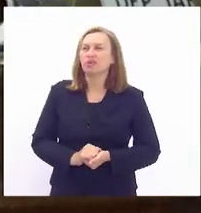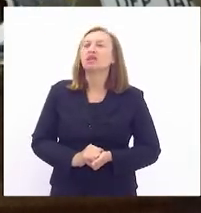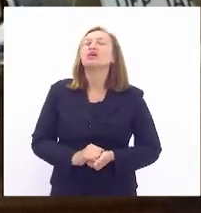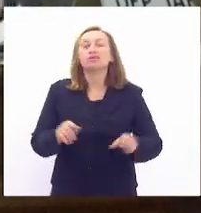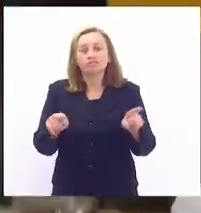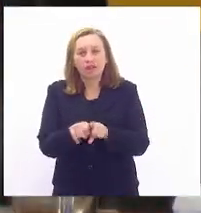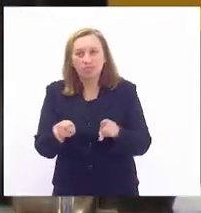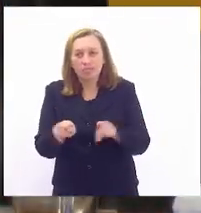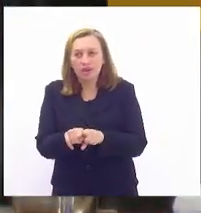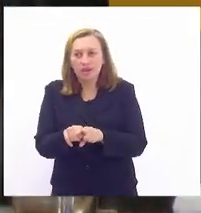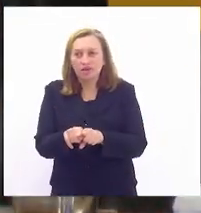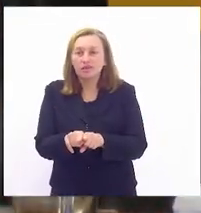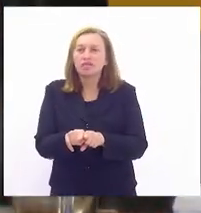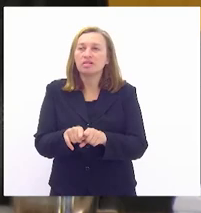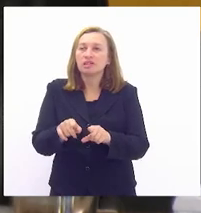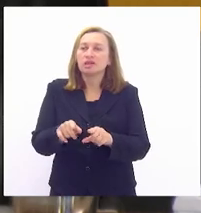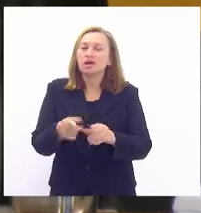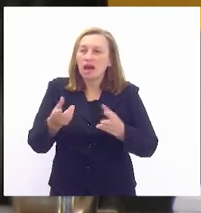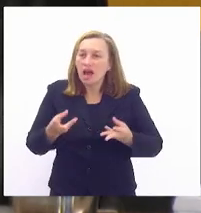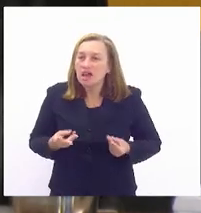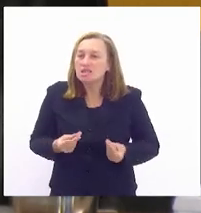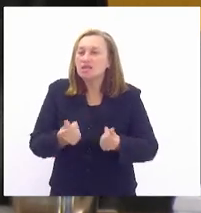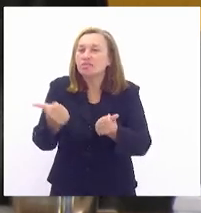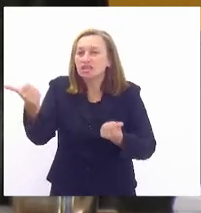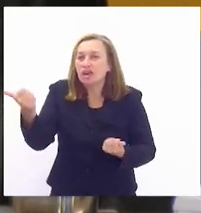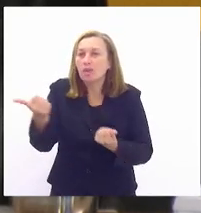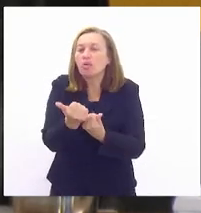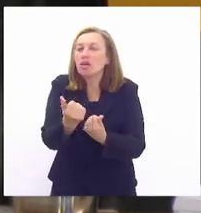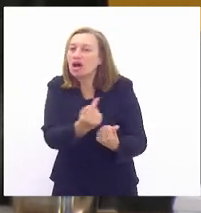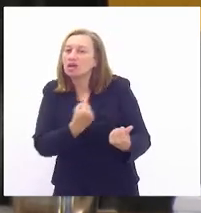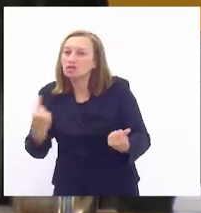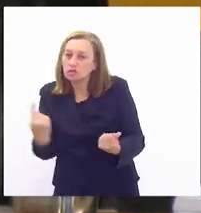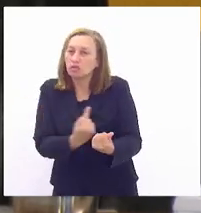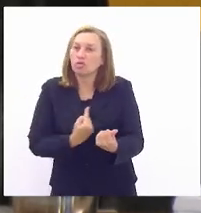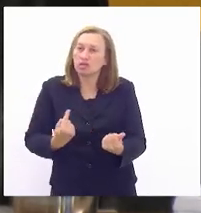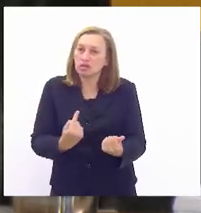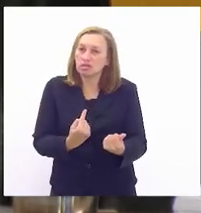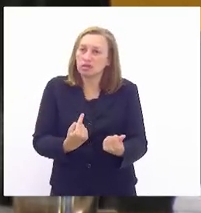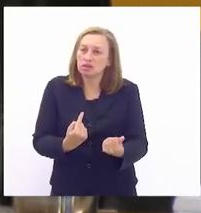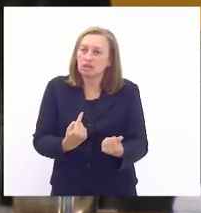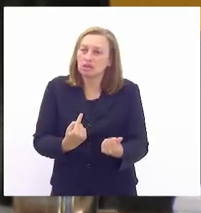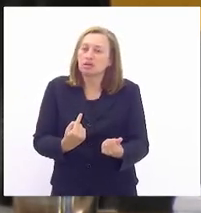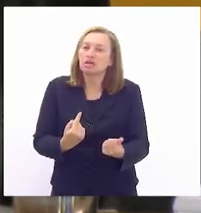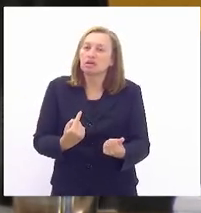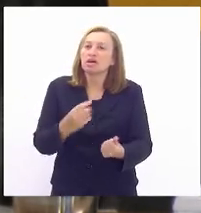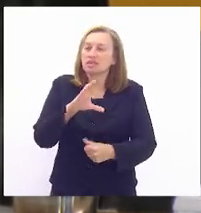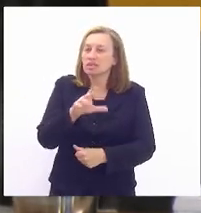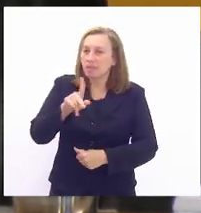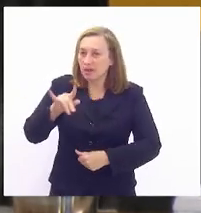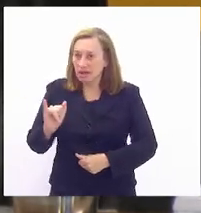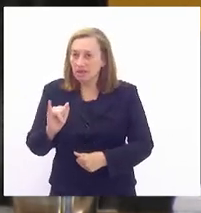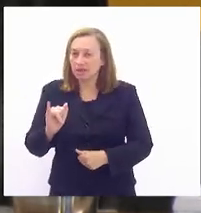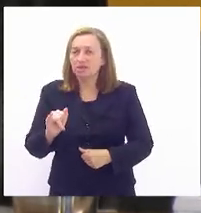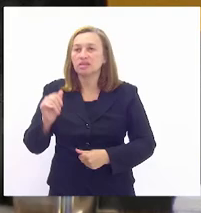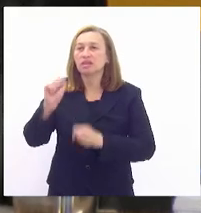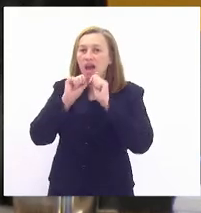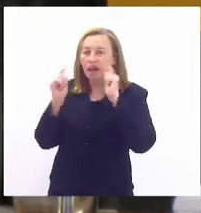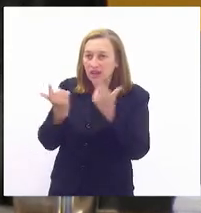também tem a sensibilidade e vai, junto com a gente, permitir que nós possamos instalar essa CPI na